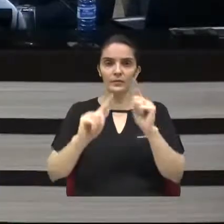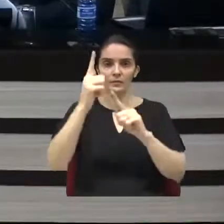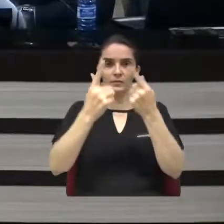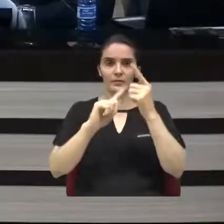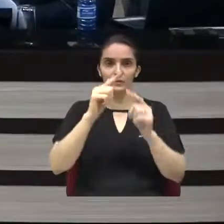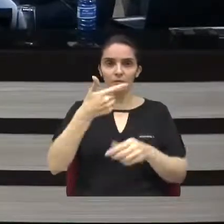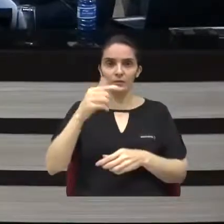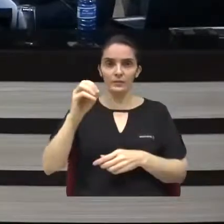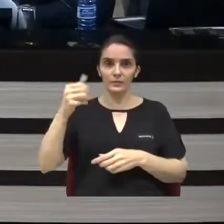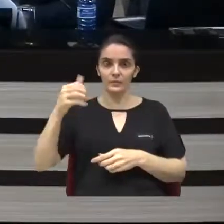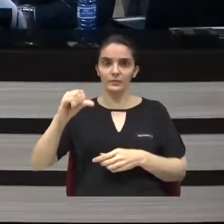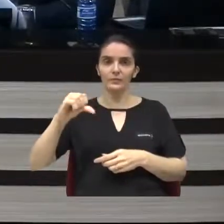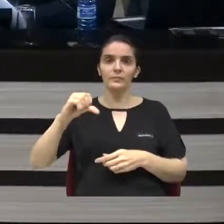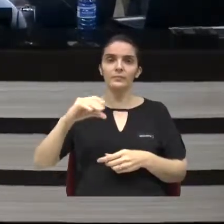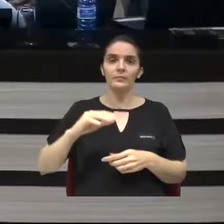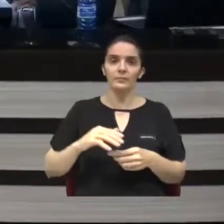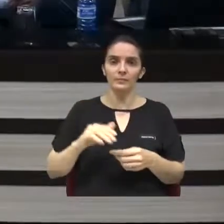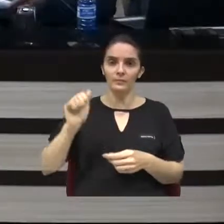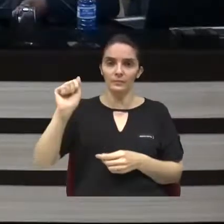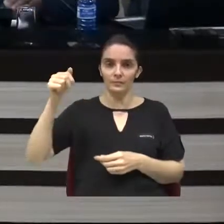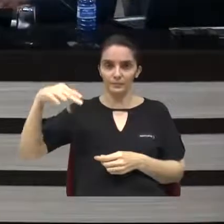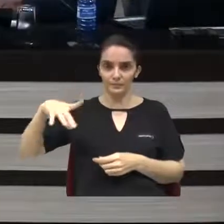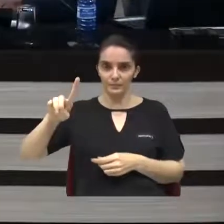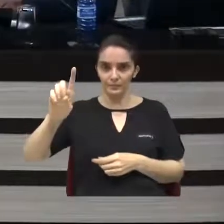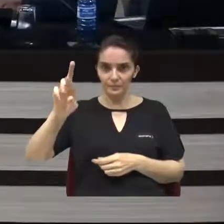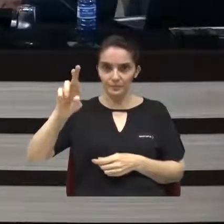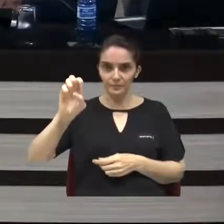2019, André Rodrigues Heleno.